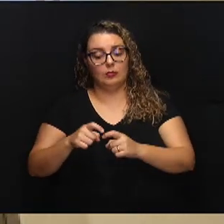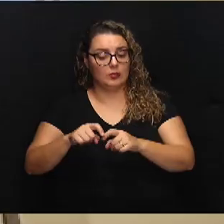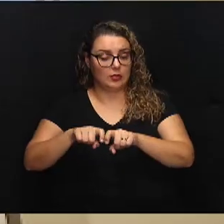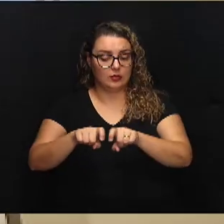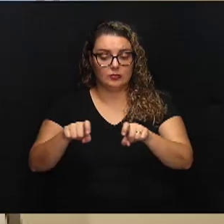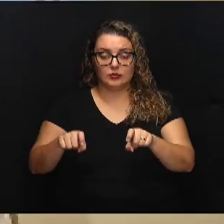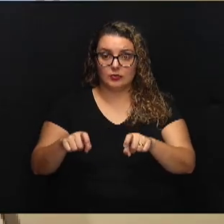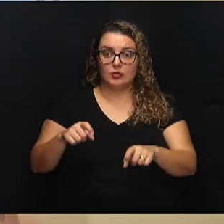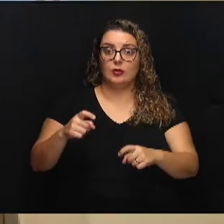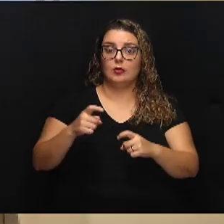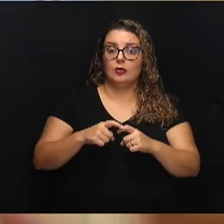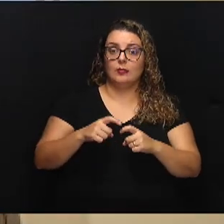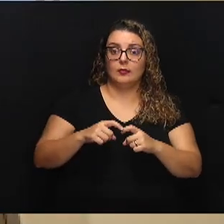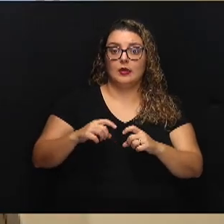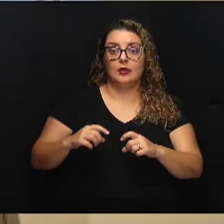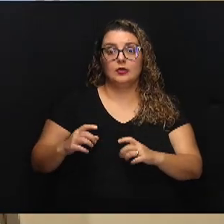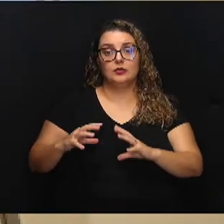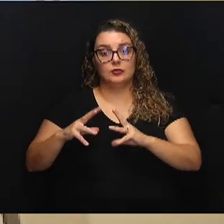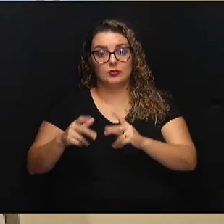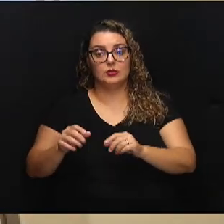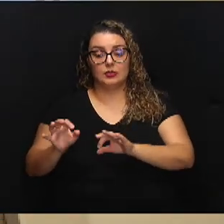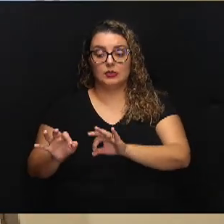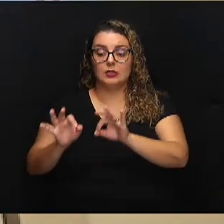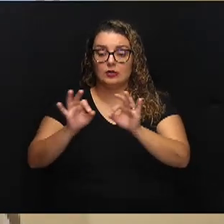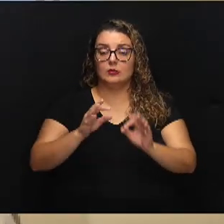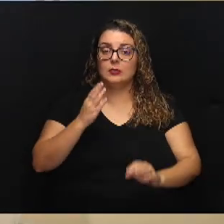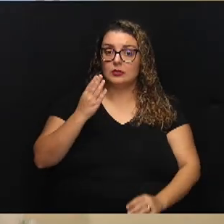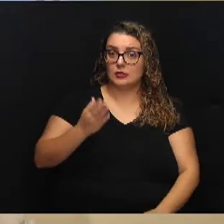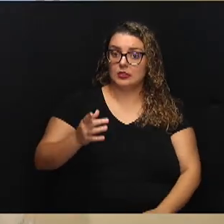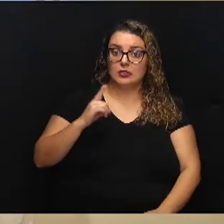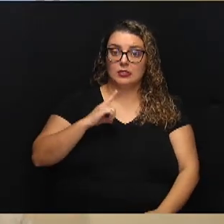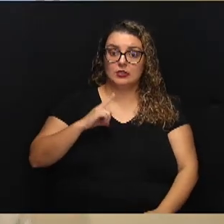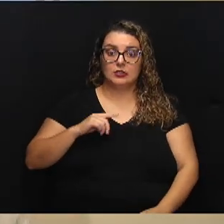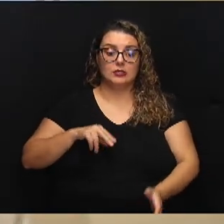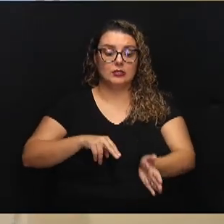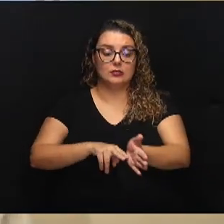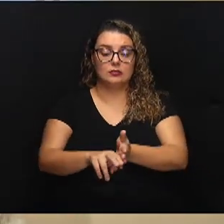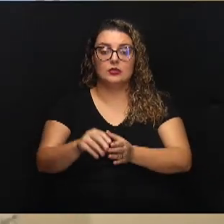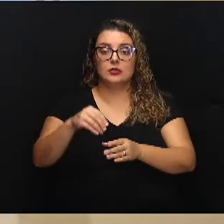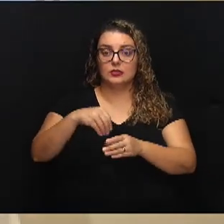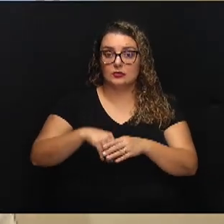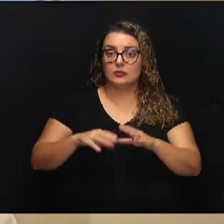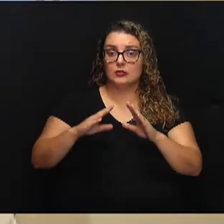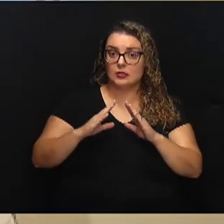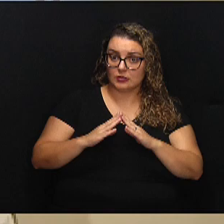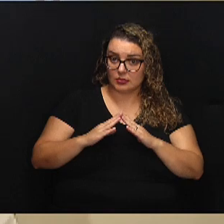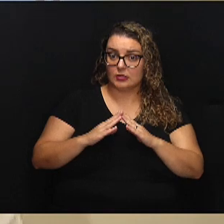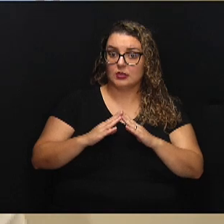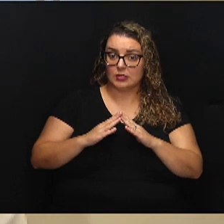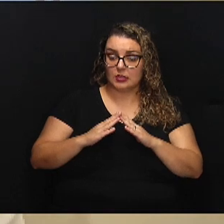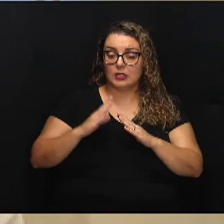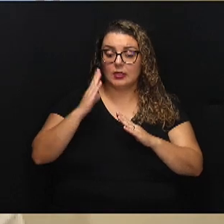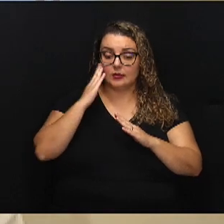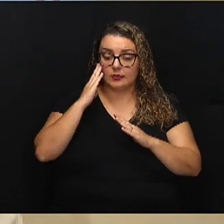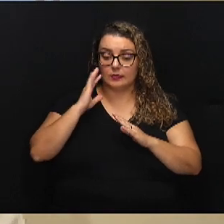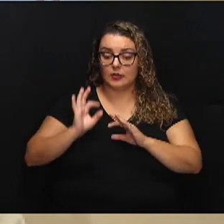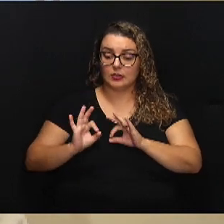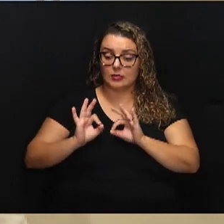o médico clínico geral, o médico que lhe acompanha, que você tem esse diagnóstico em casa, até para que ele possa guiar